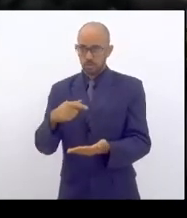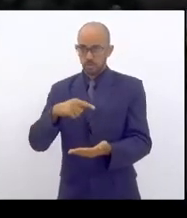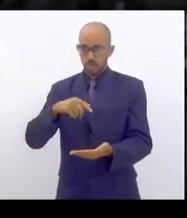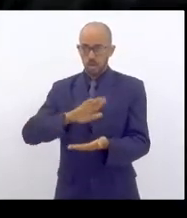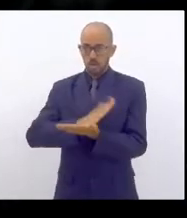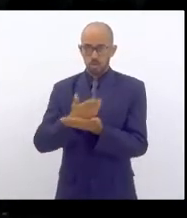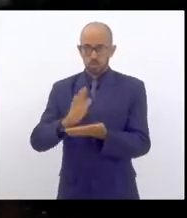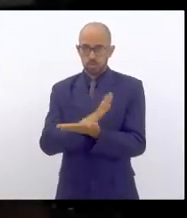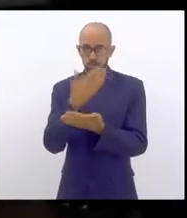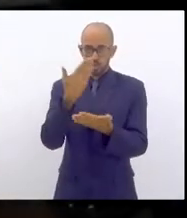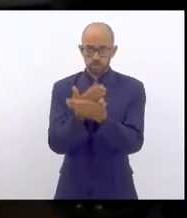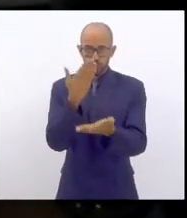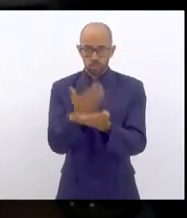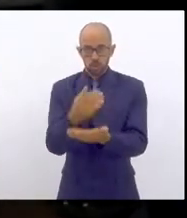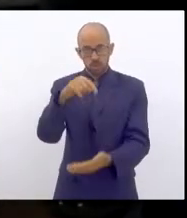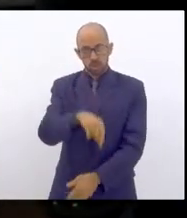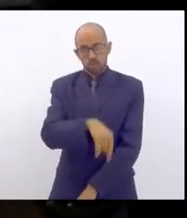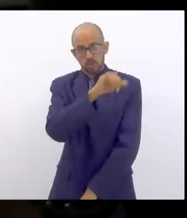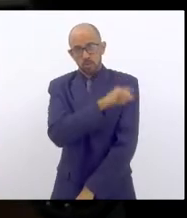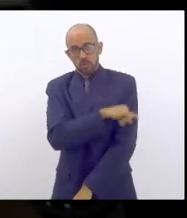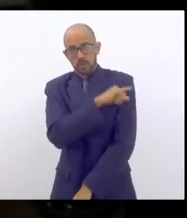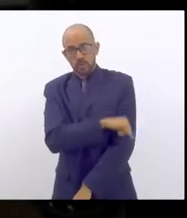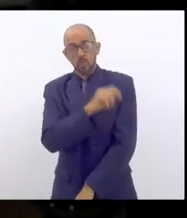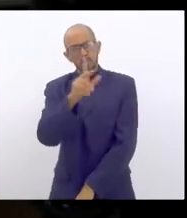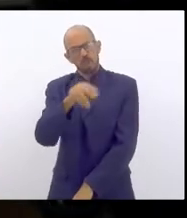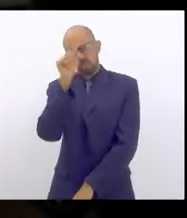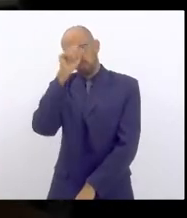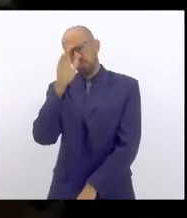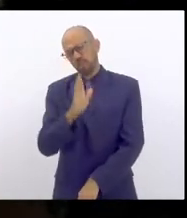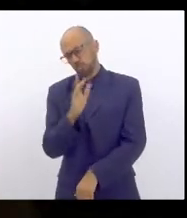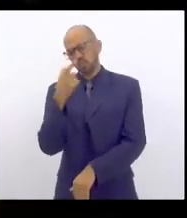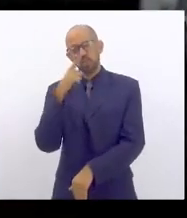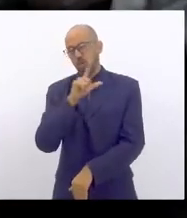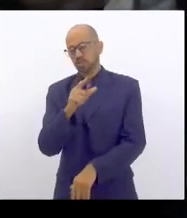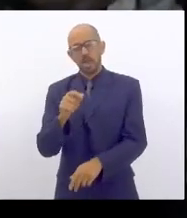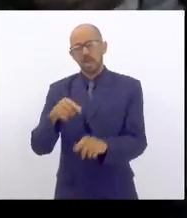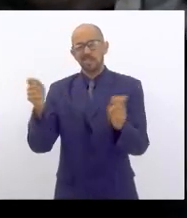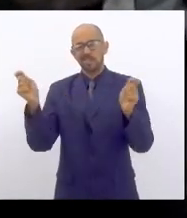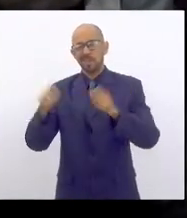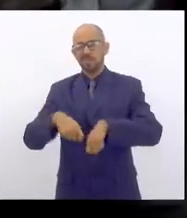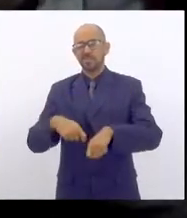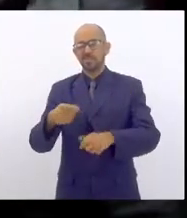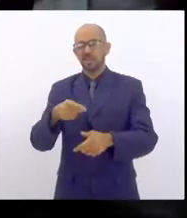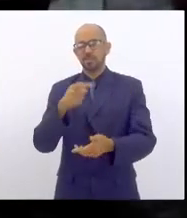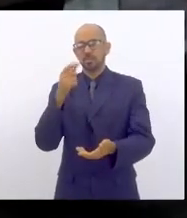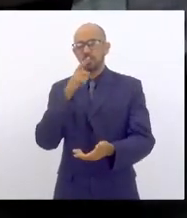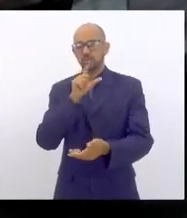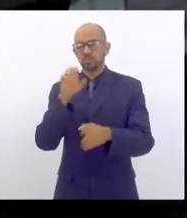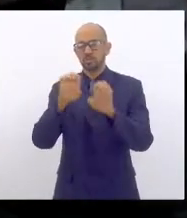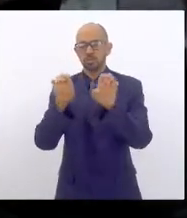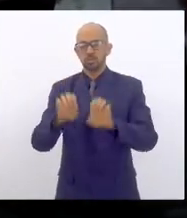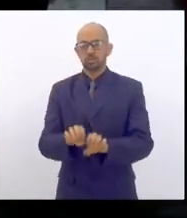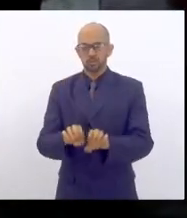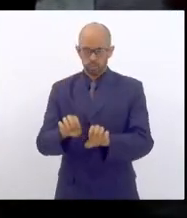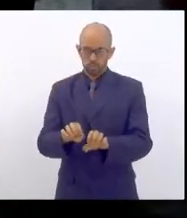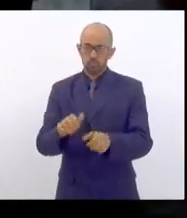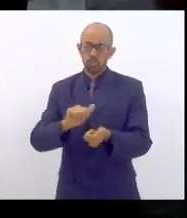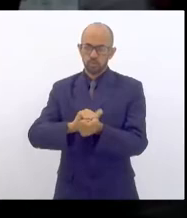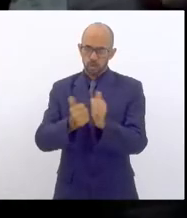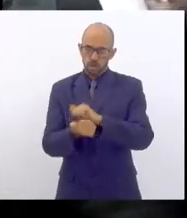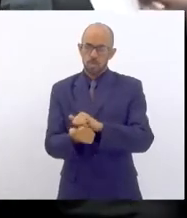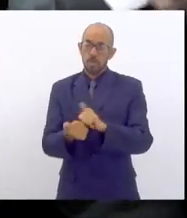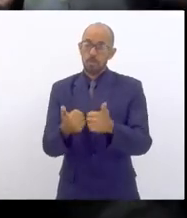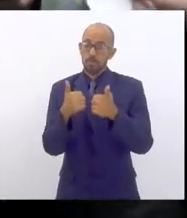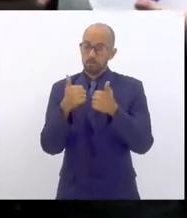Brasil, e aqui no Rio de Janeiro não é diferente, que não conseguem ter recursos para garantir uma infraestrutura minimamente adequada,